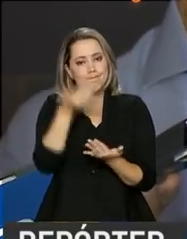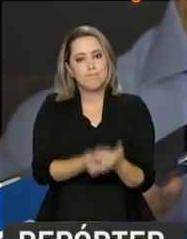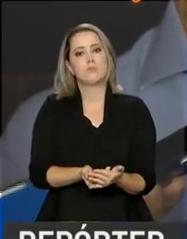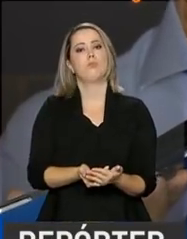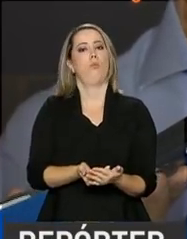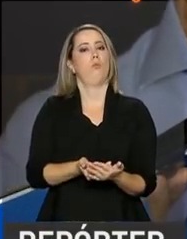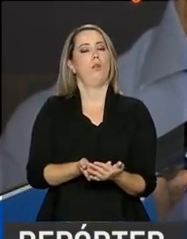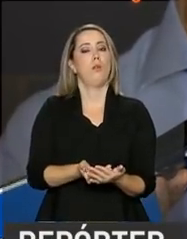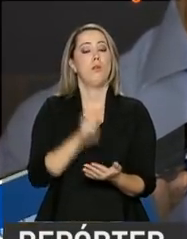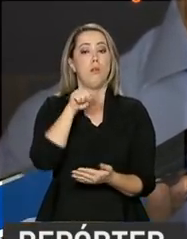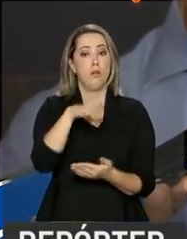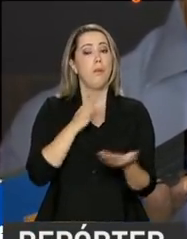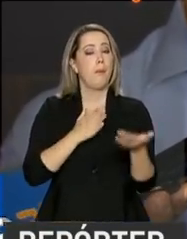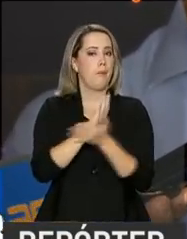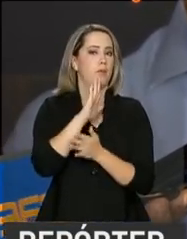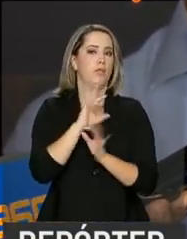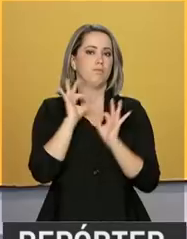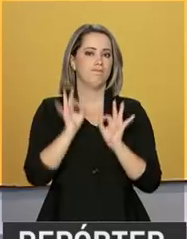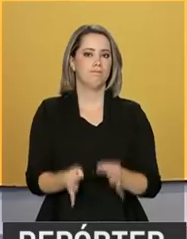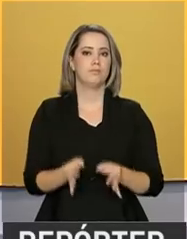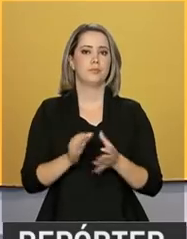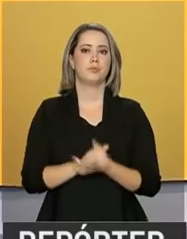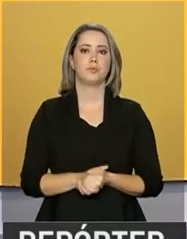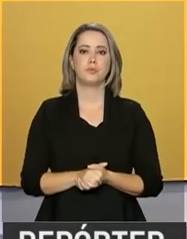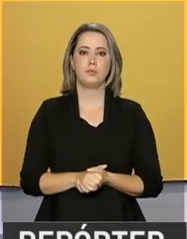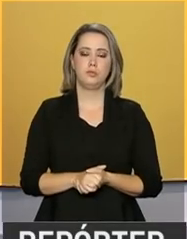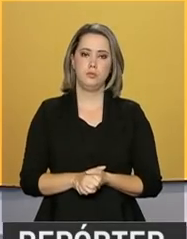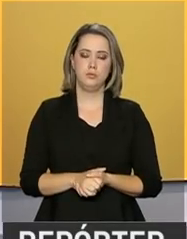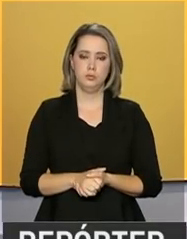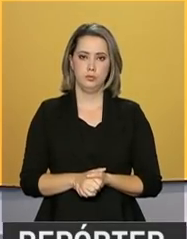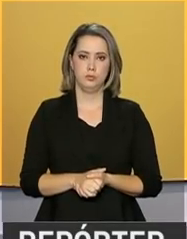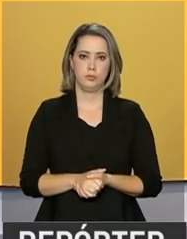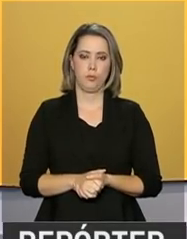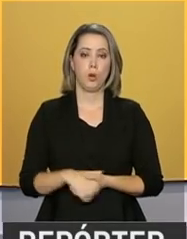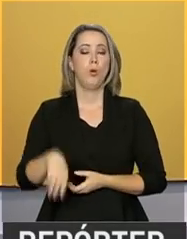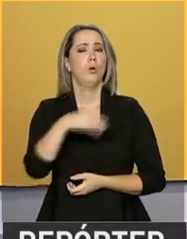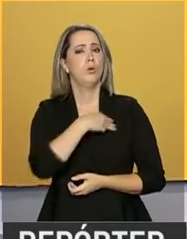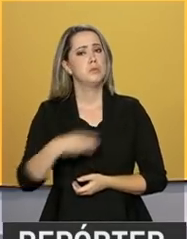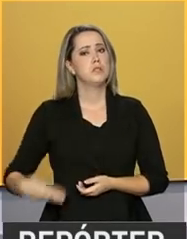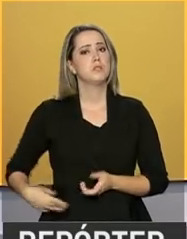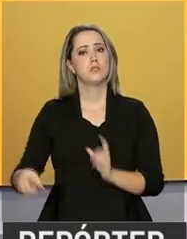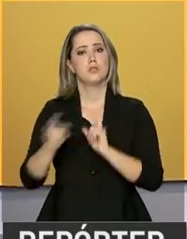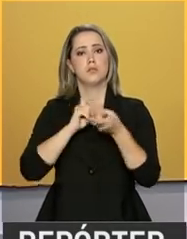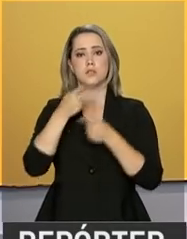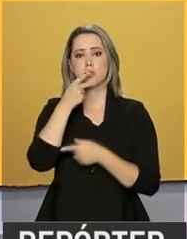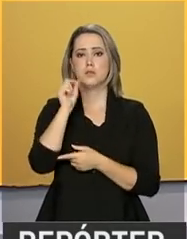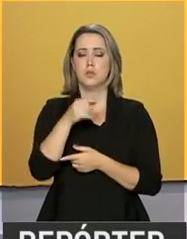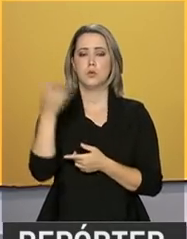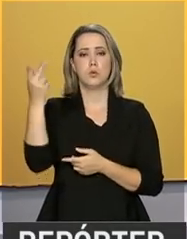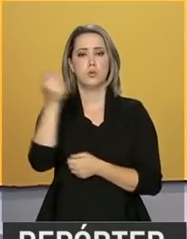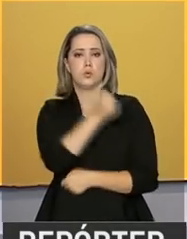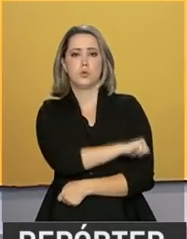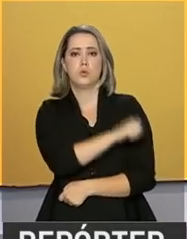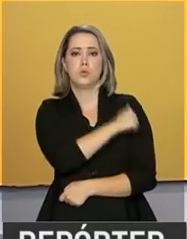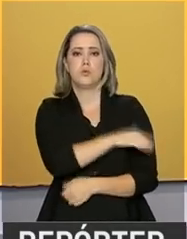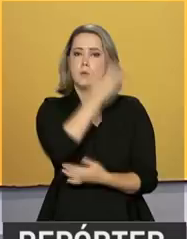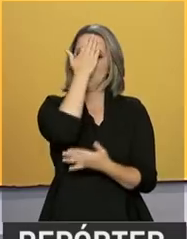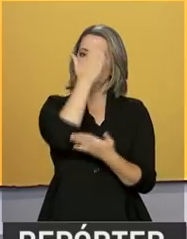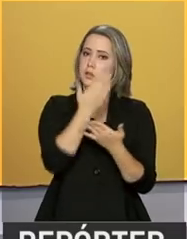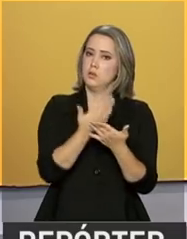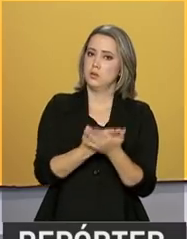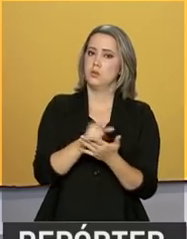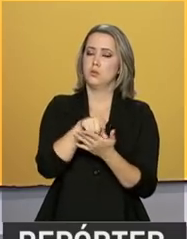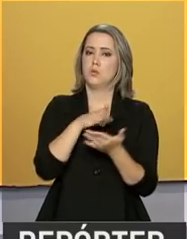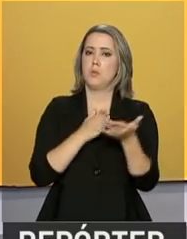que ele será aprovado e o ministro da fazenda e henrique meirelles falou hoje no rio de janeiro que está confiante